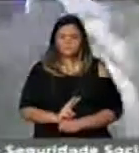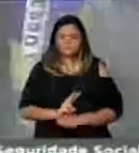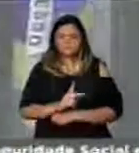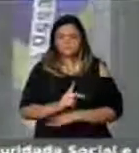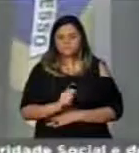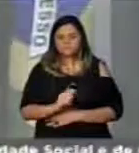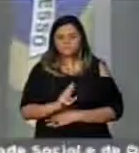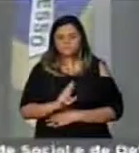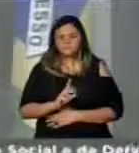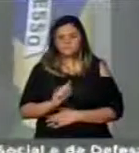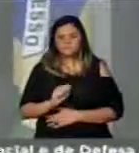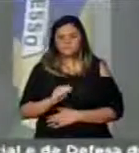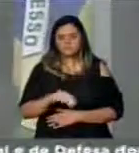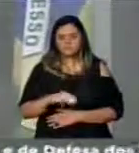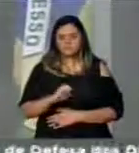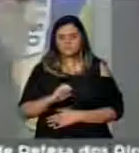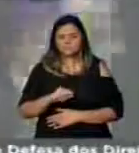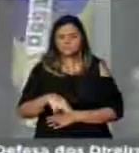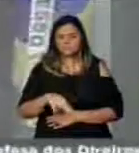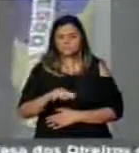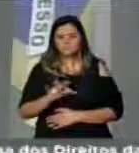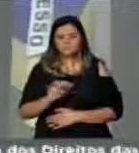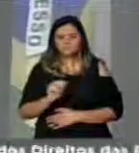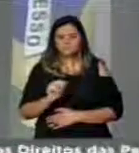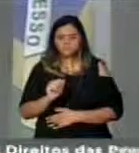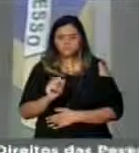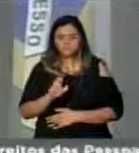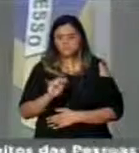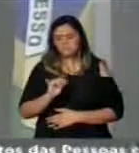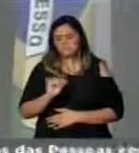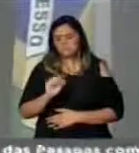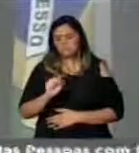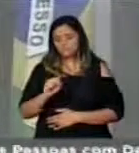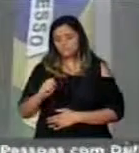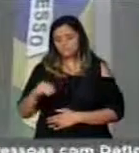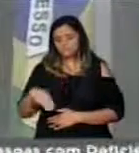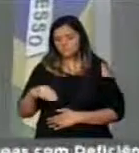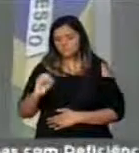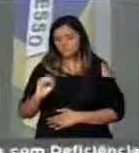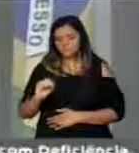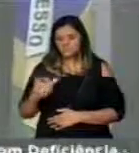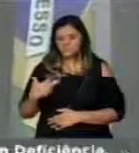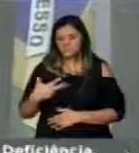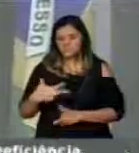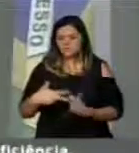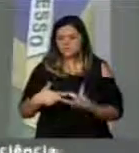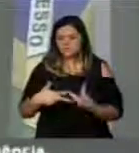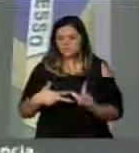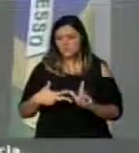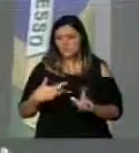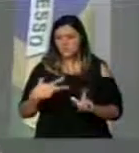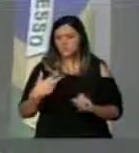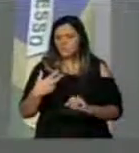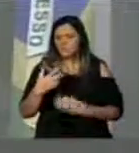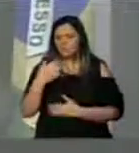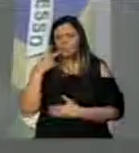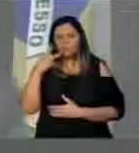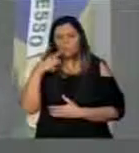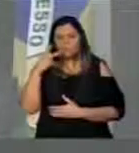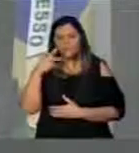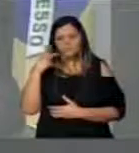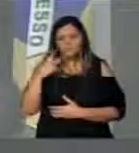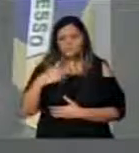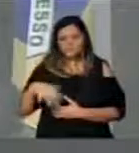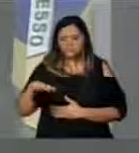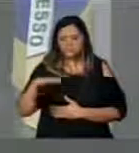é o aperfeiçoamento do nosso regime político capaz de ter uma proximidade muito maior com o conjunto